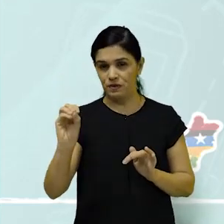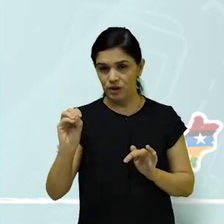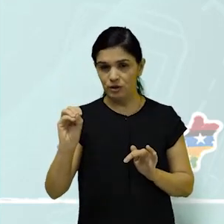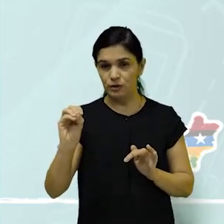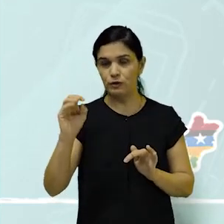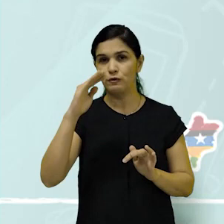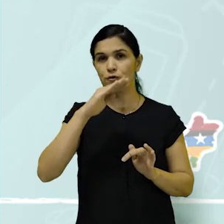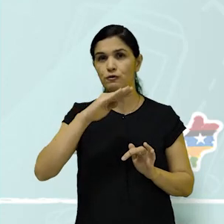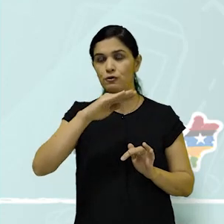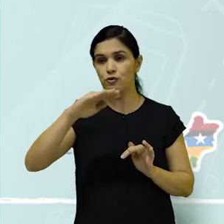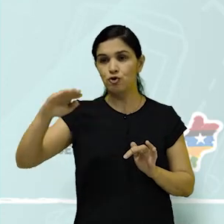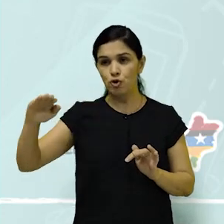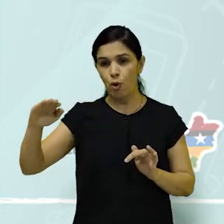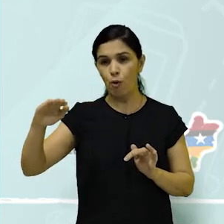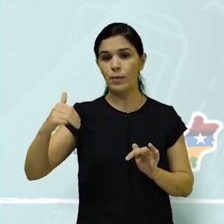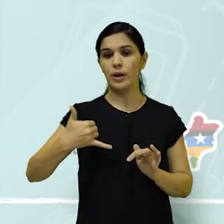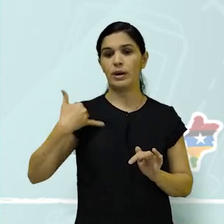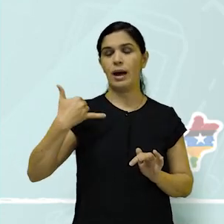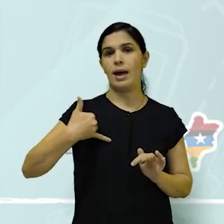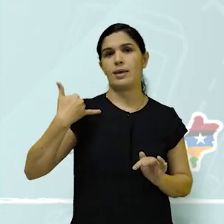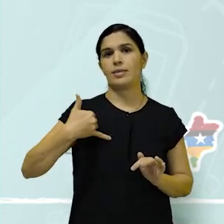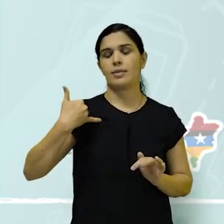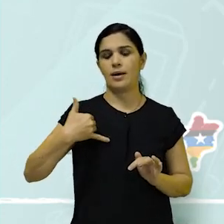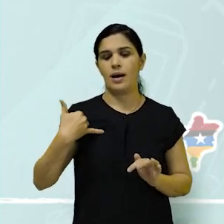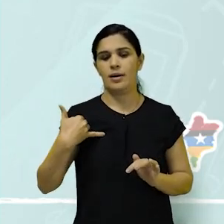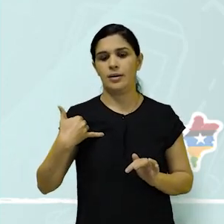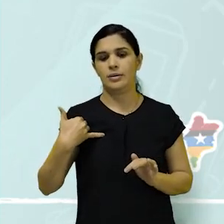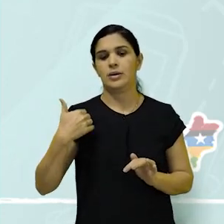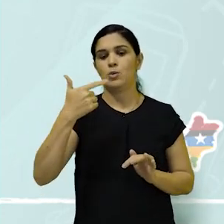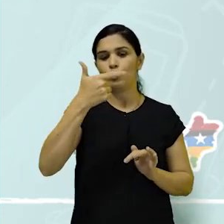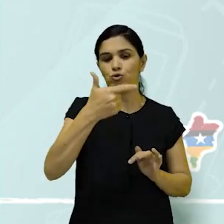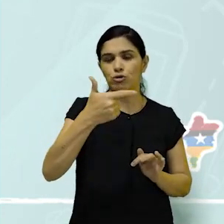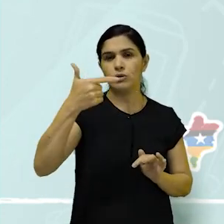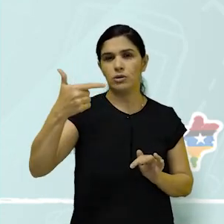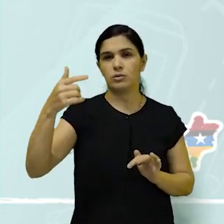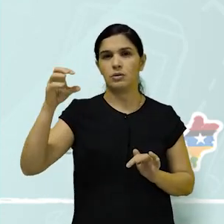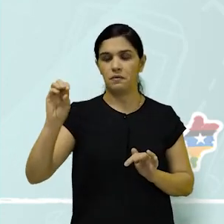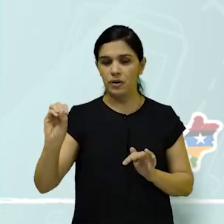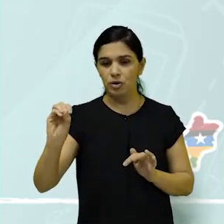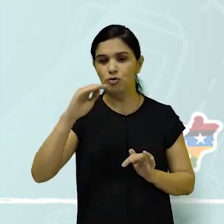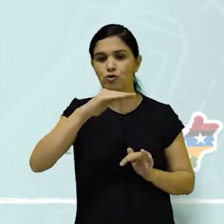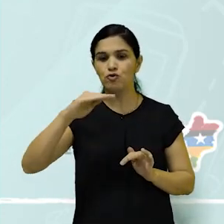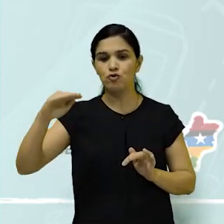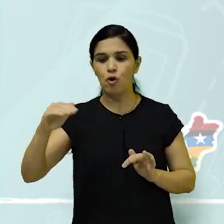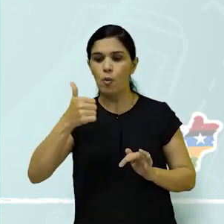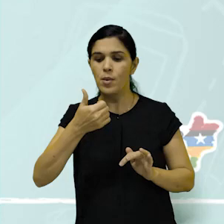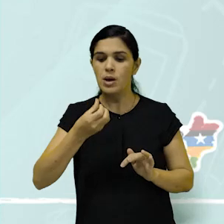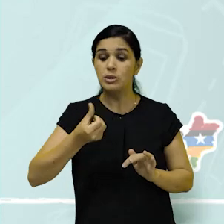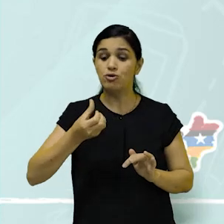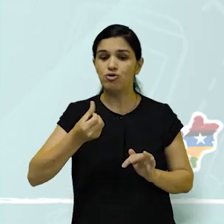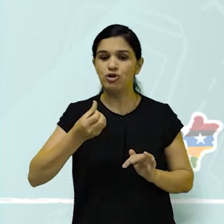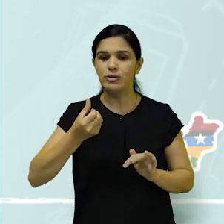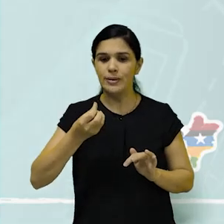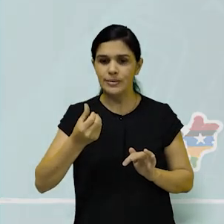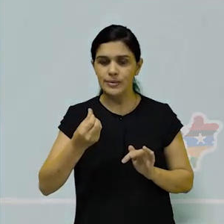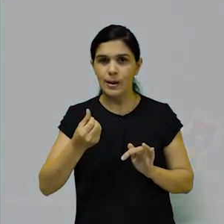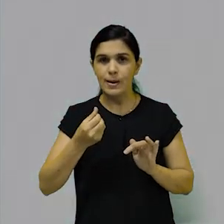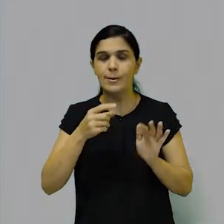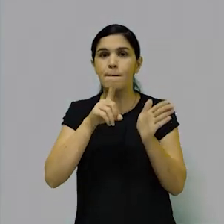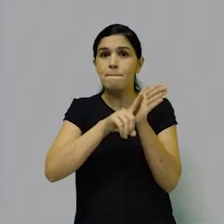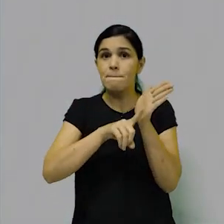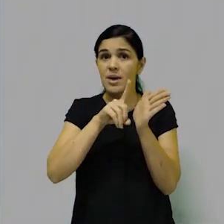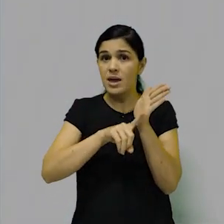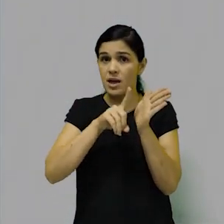ó, 220 sobre 16 vai dar o quê? 204. Essa é a frequência cardíaca máxima